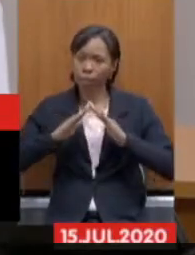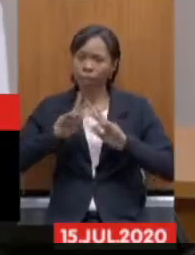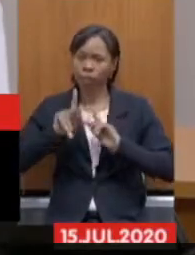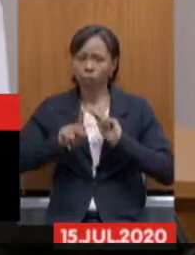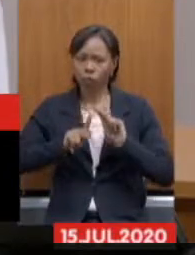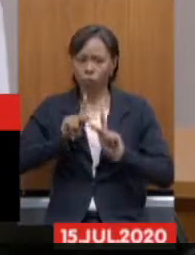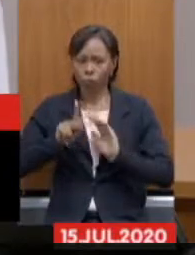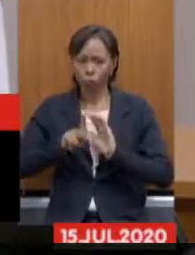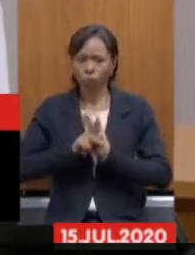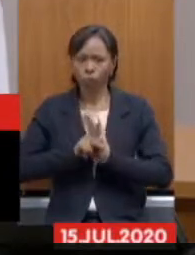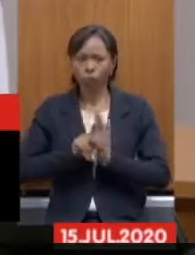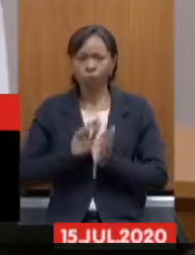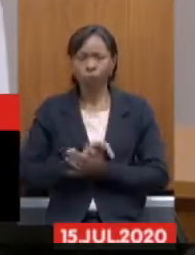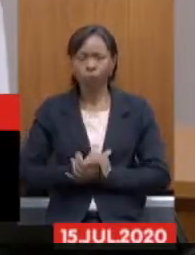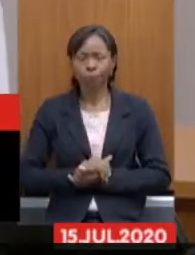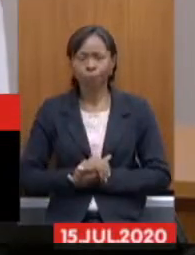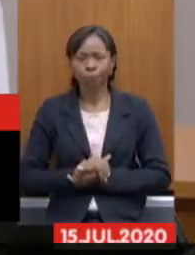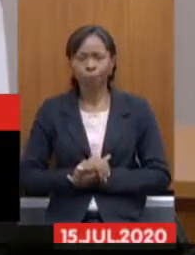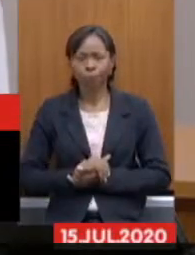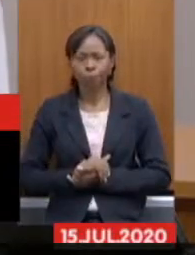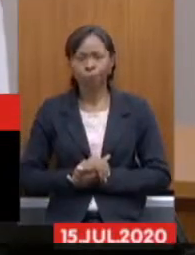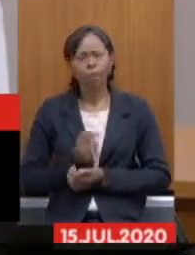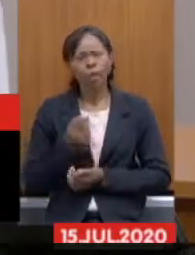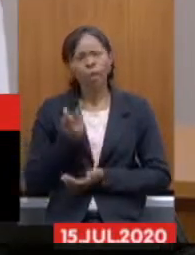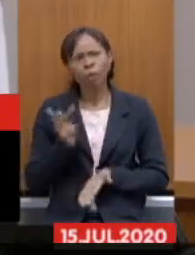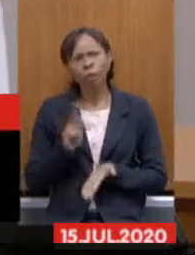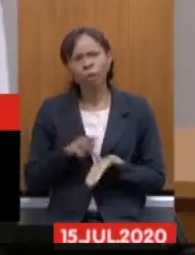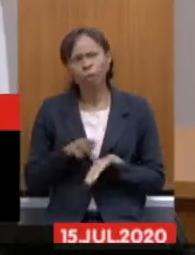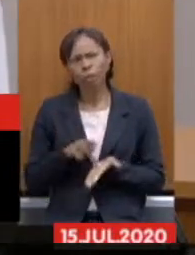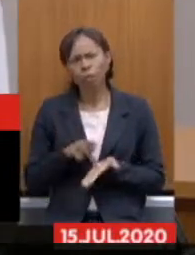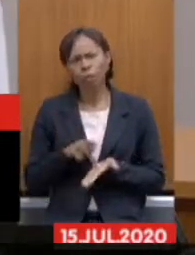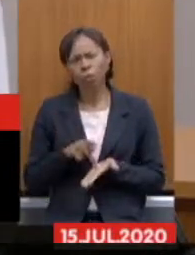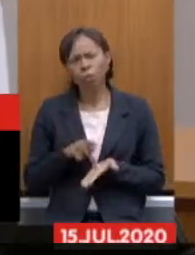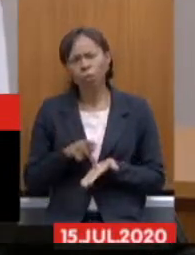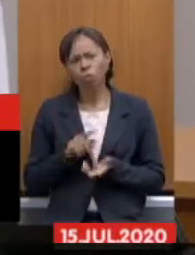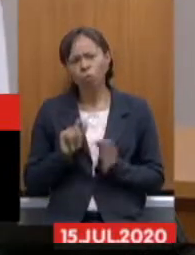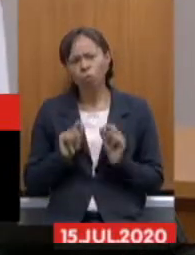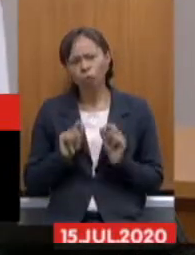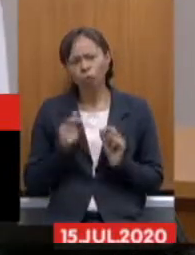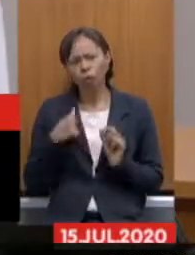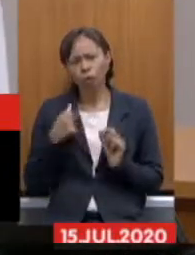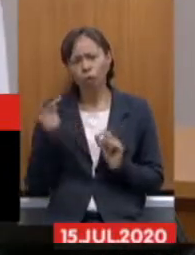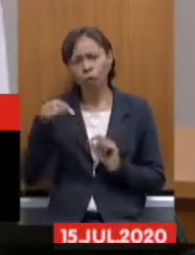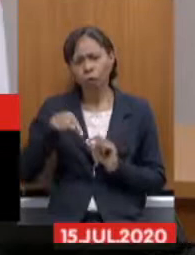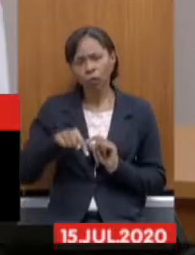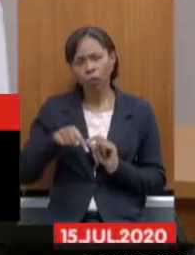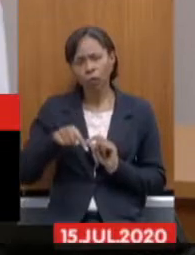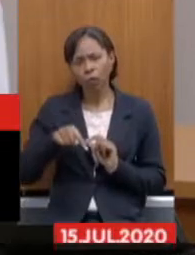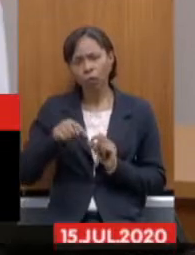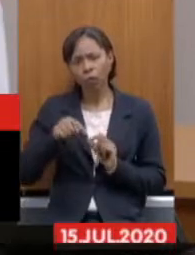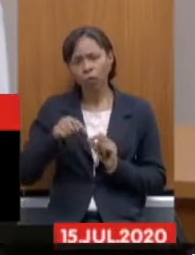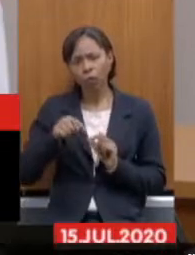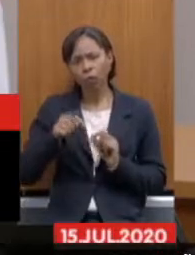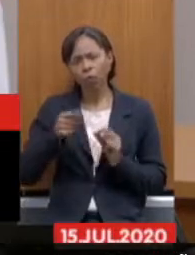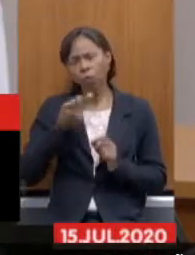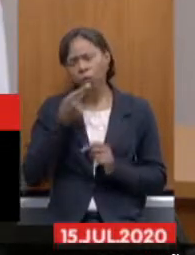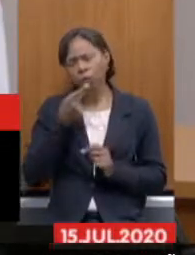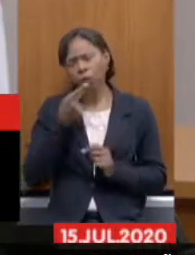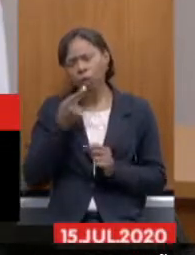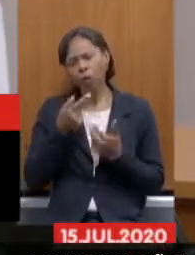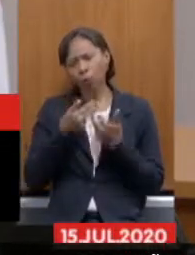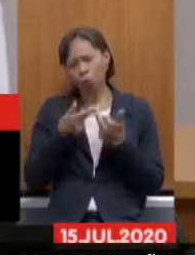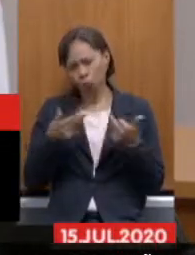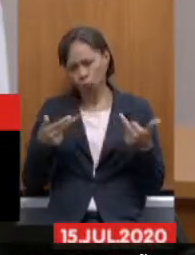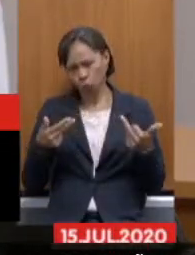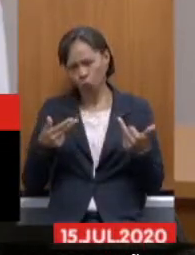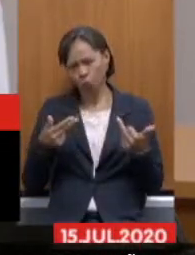e eu na verdade vem aqui fazer algumas considerações gerais o que eu fui